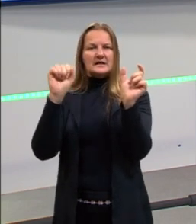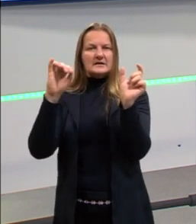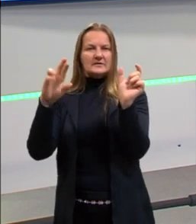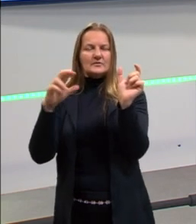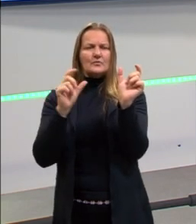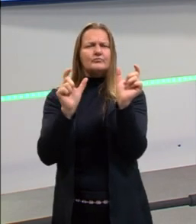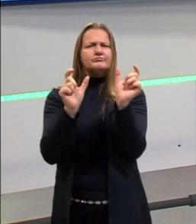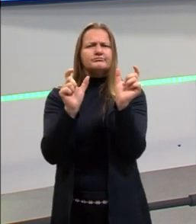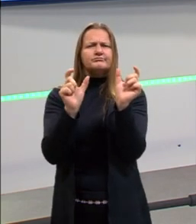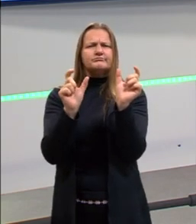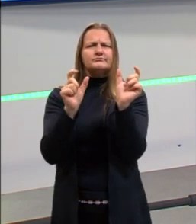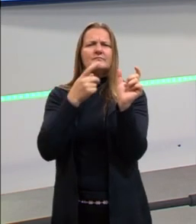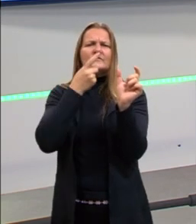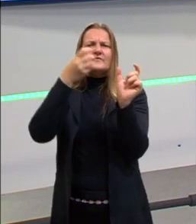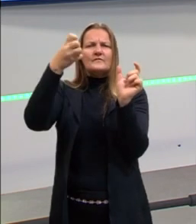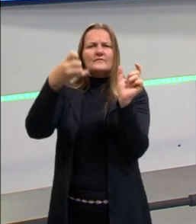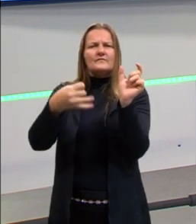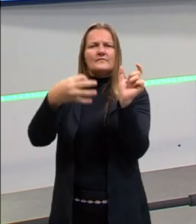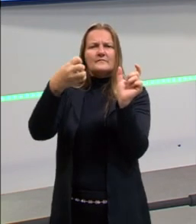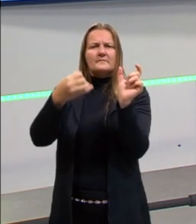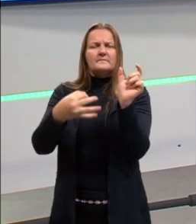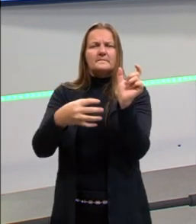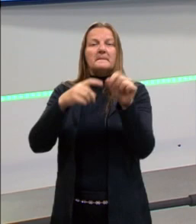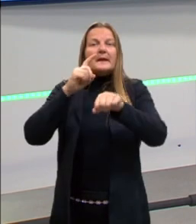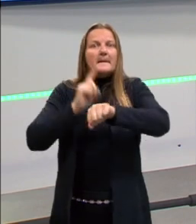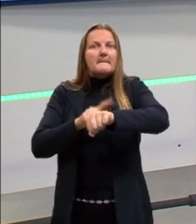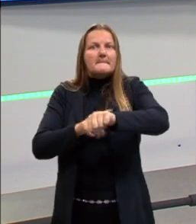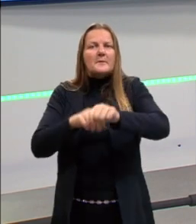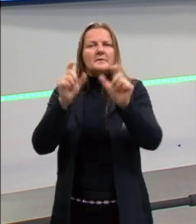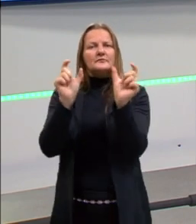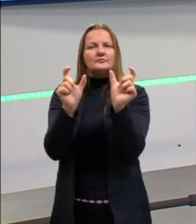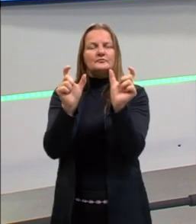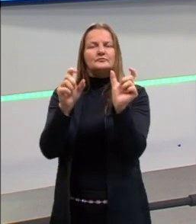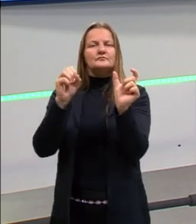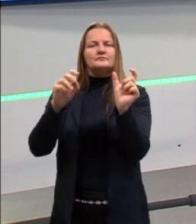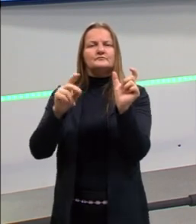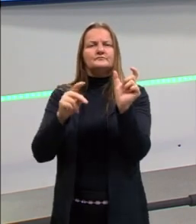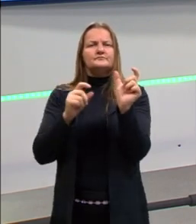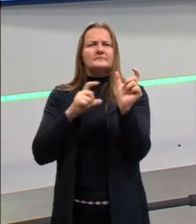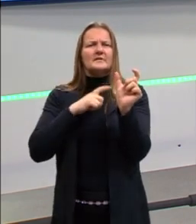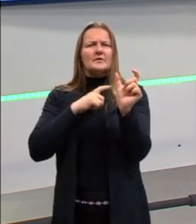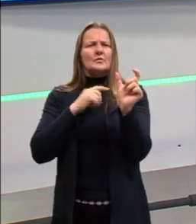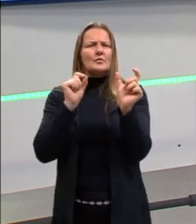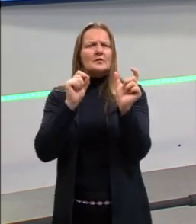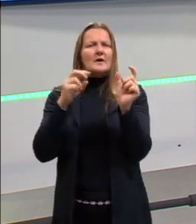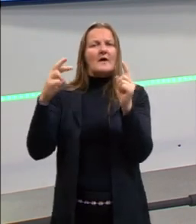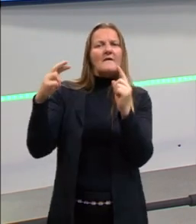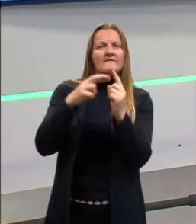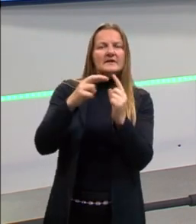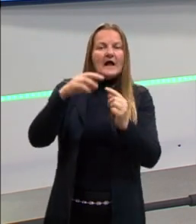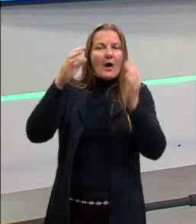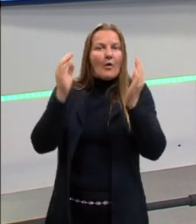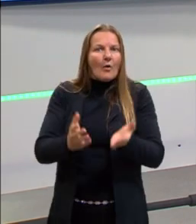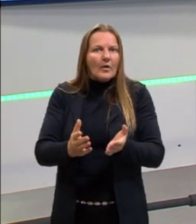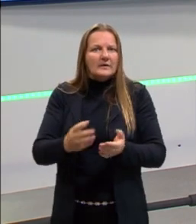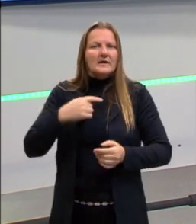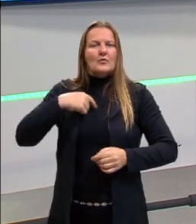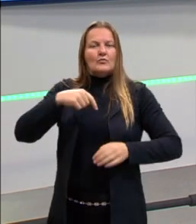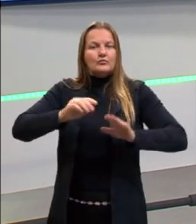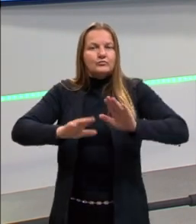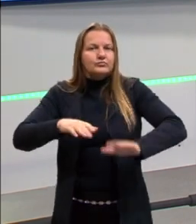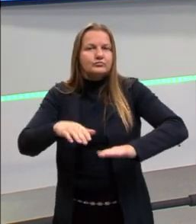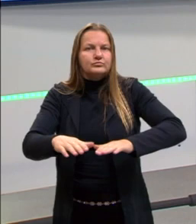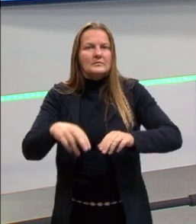falante está a no momento né da fala do falando Pois é então se referiu agora tá